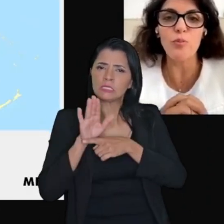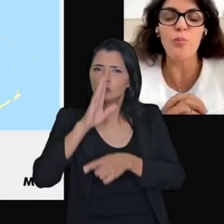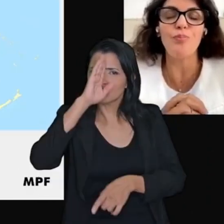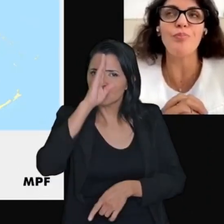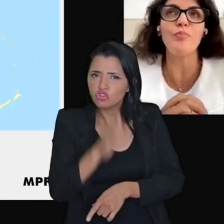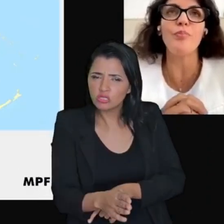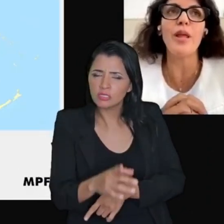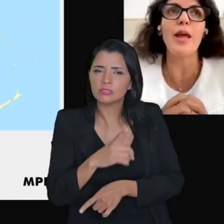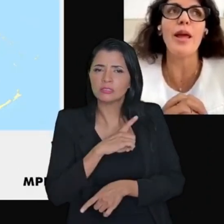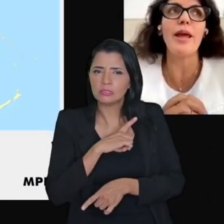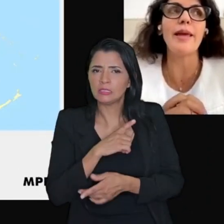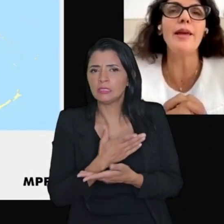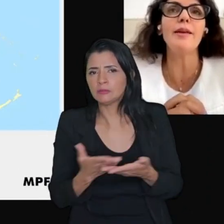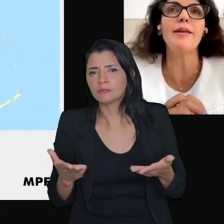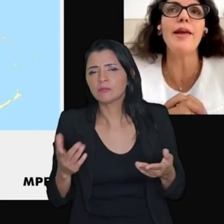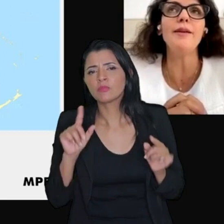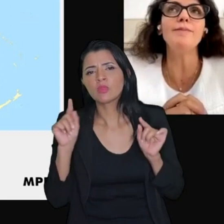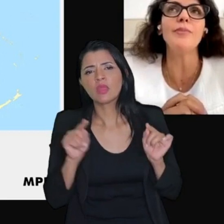assim,